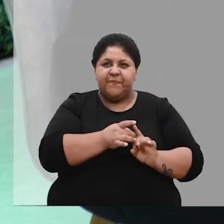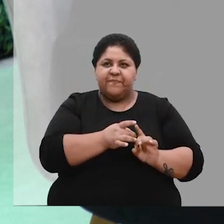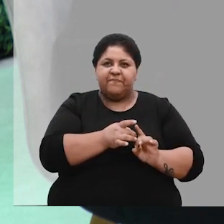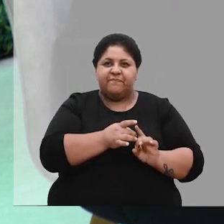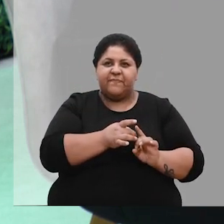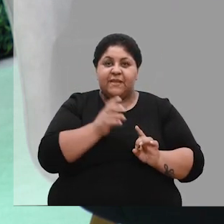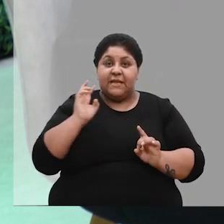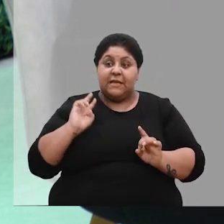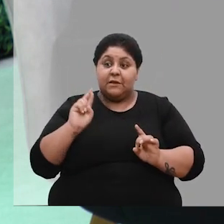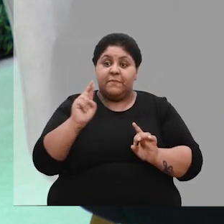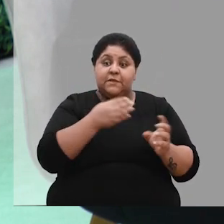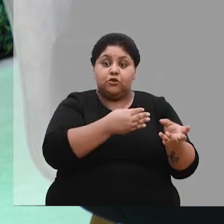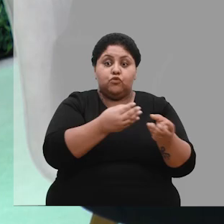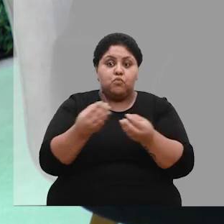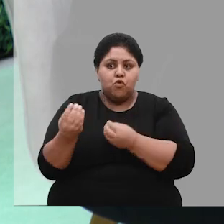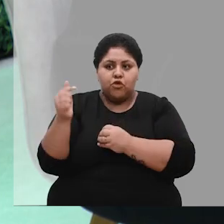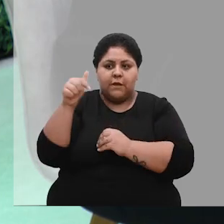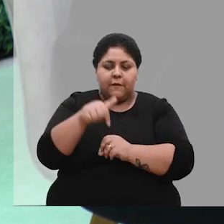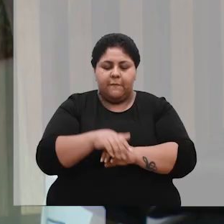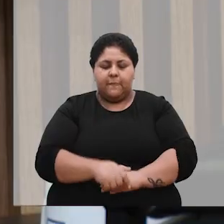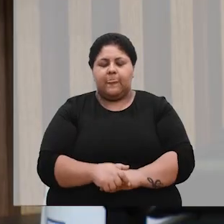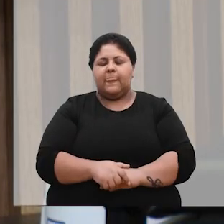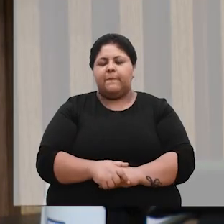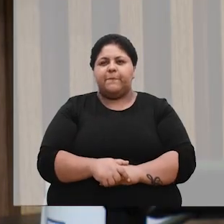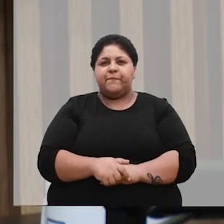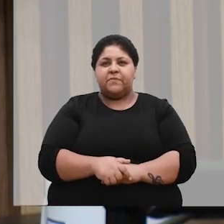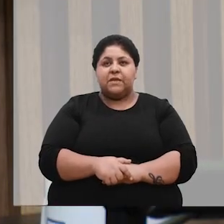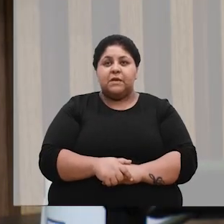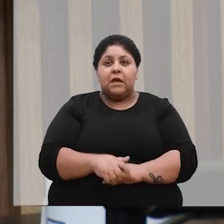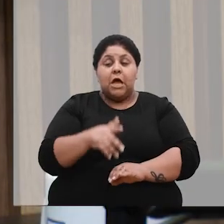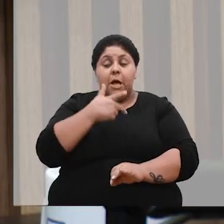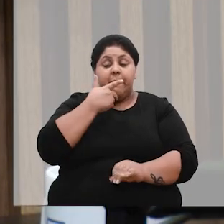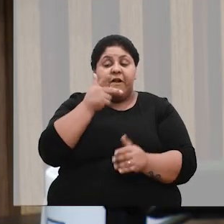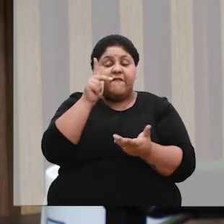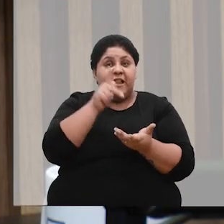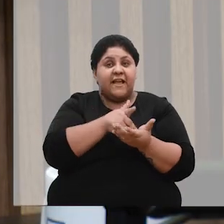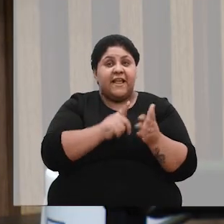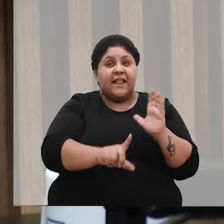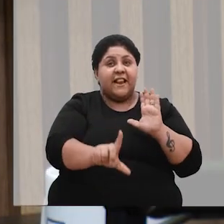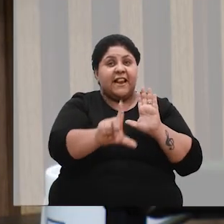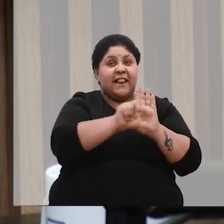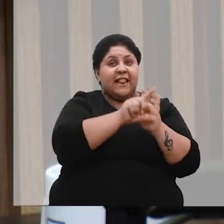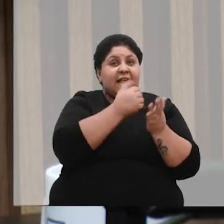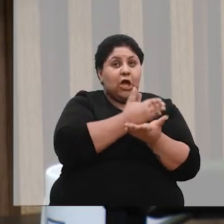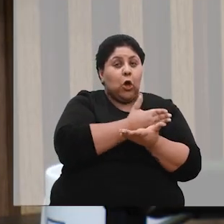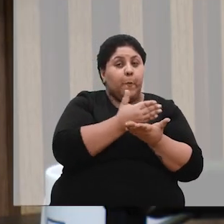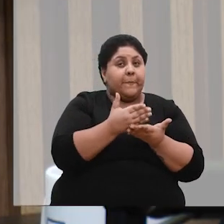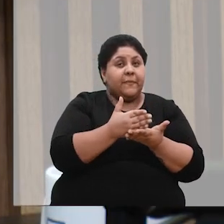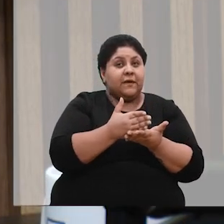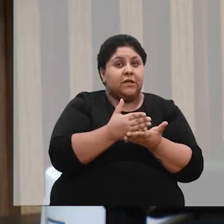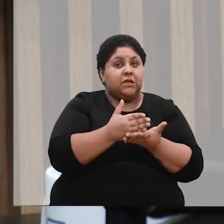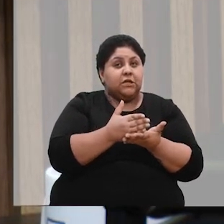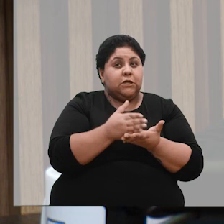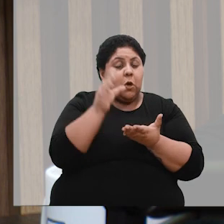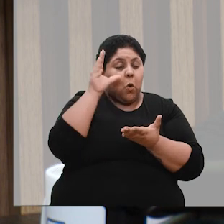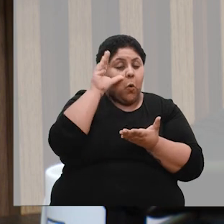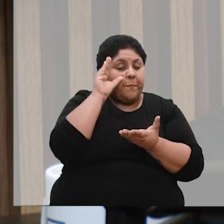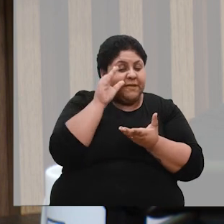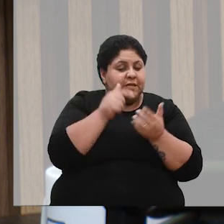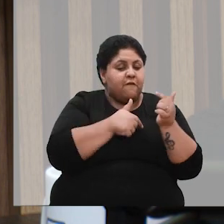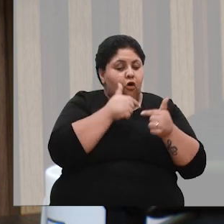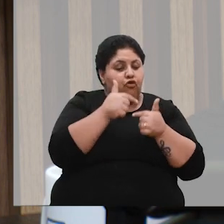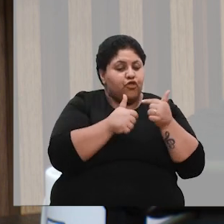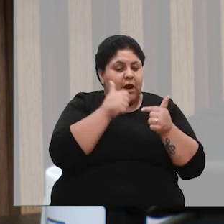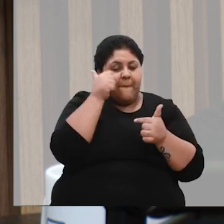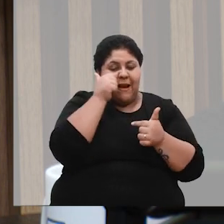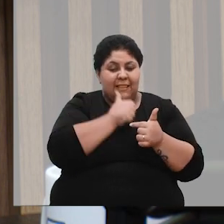tão especiais e de grande representatividade. Então, assim, para ser bem honesta, a legislação ela começou a olhar para